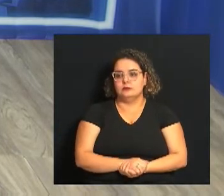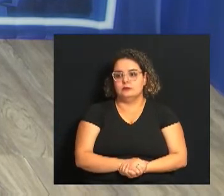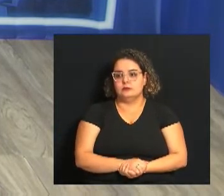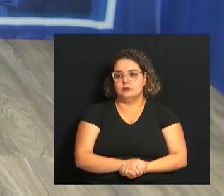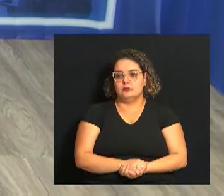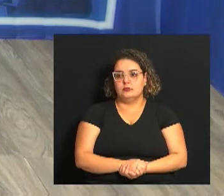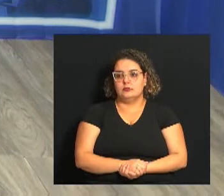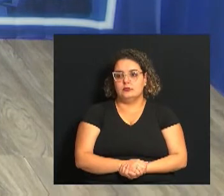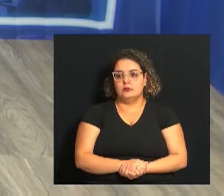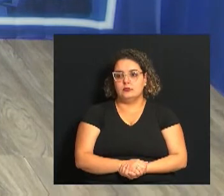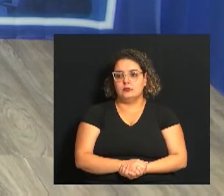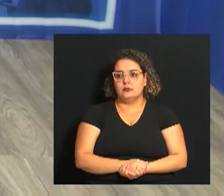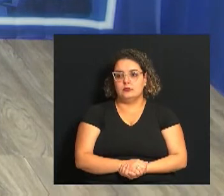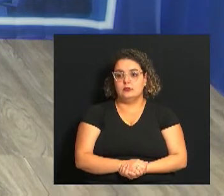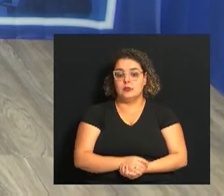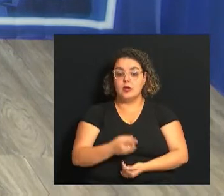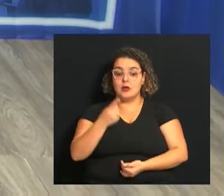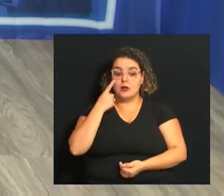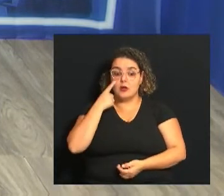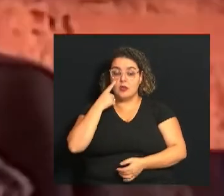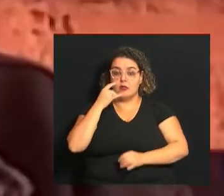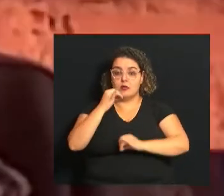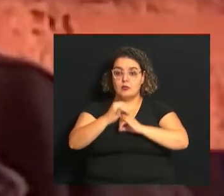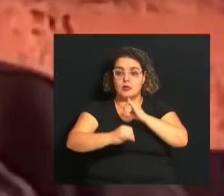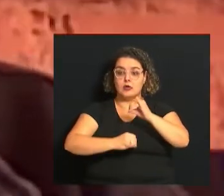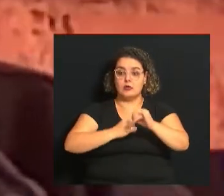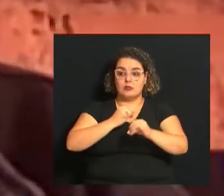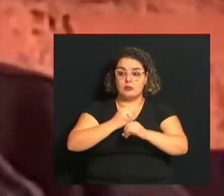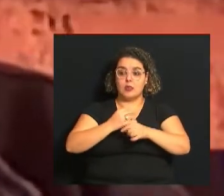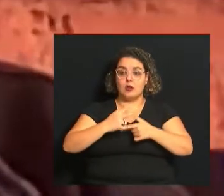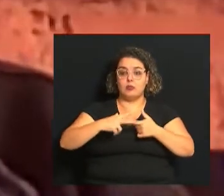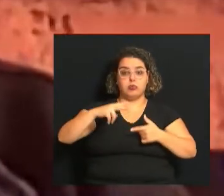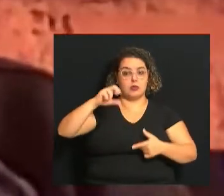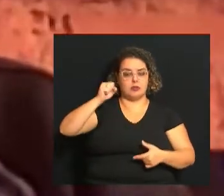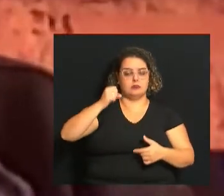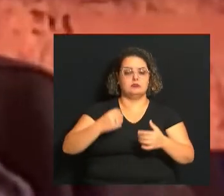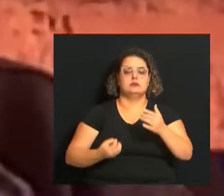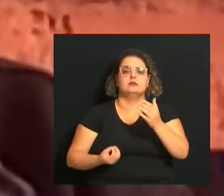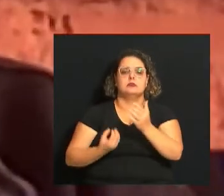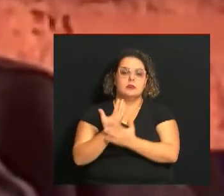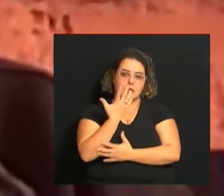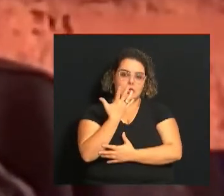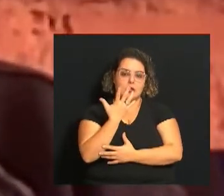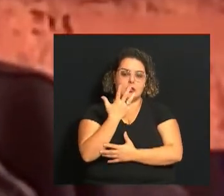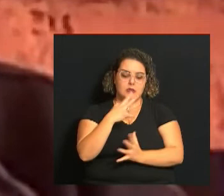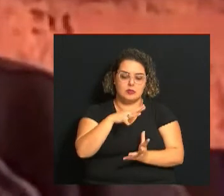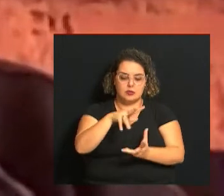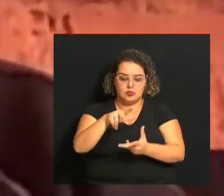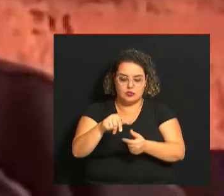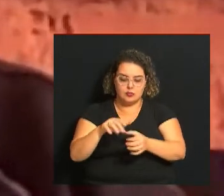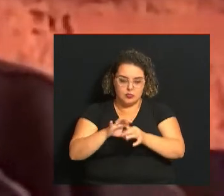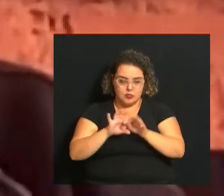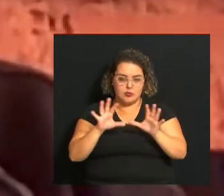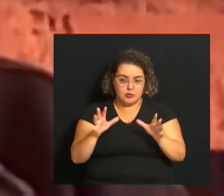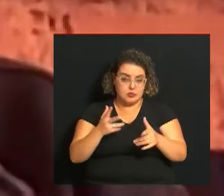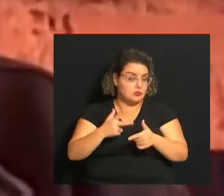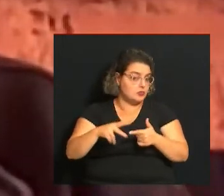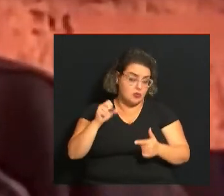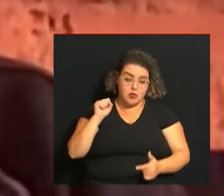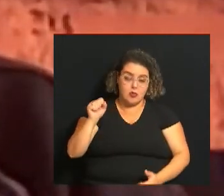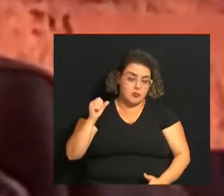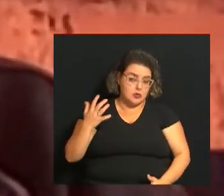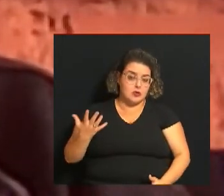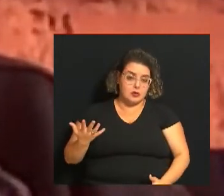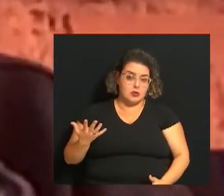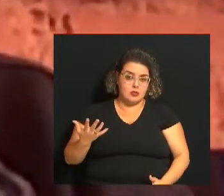Eu vejo a internet como um trunfo e uma criação desse mundo de liberdade que nós conquistamos, né? Acabou a